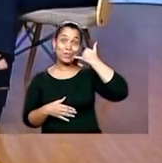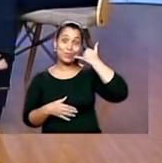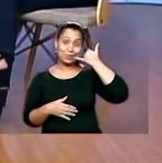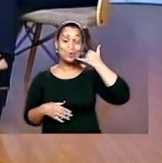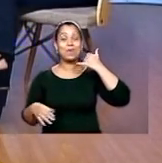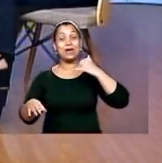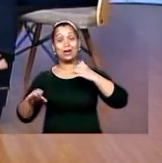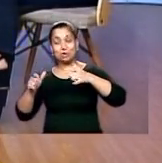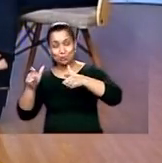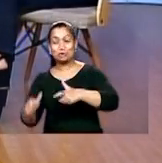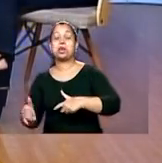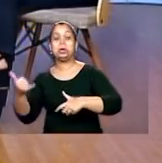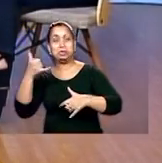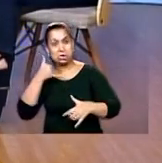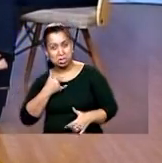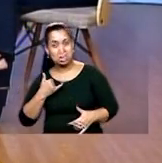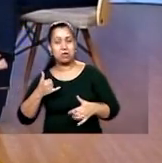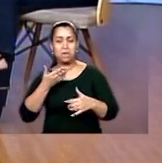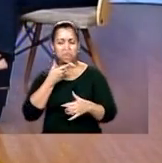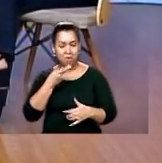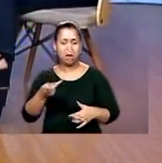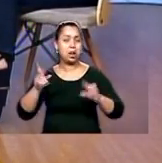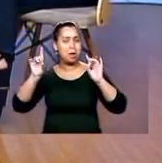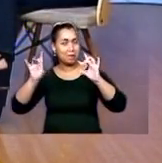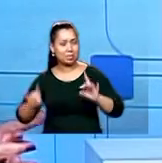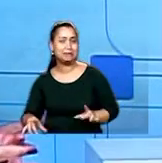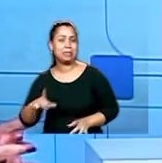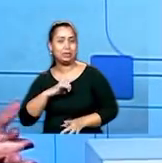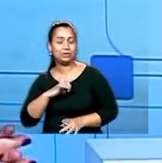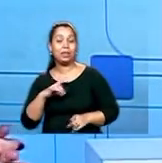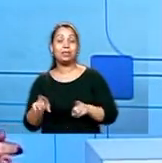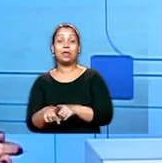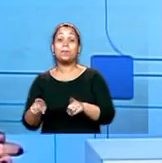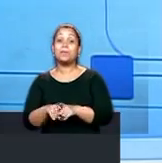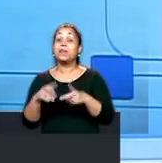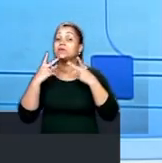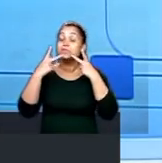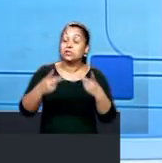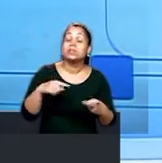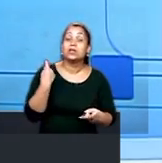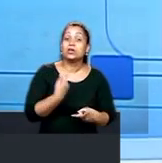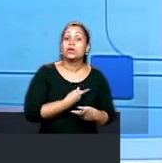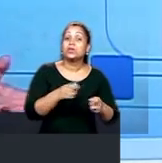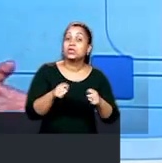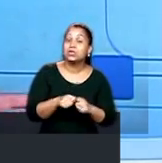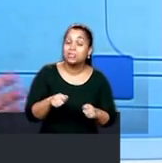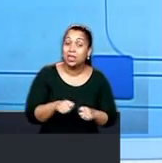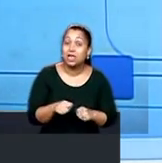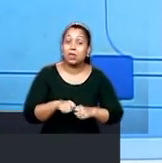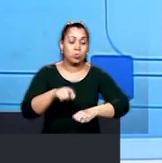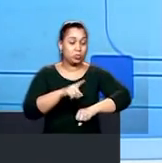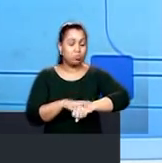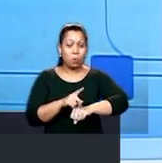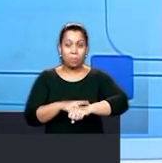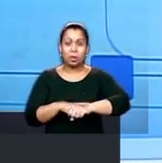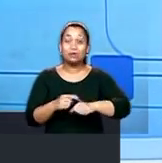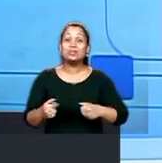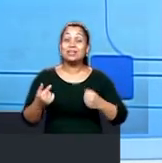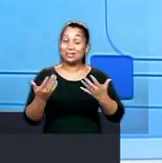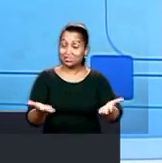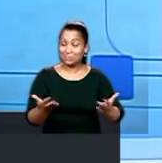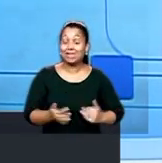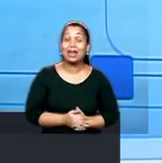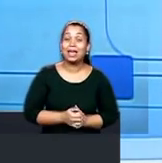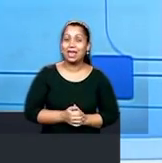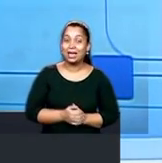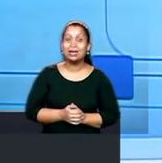ligam agradecendo, elogiando a qualidade. Nas visitas que nós fazemos às instituições, muitas vezes nos momentos das entregas, a